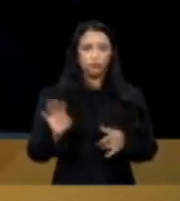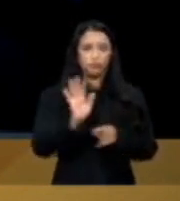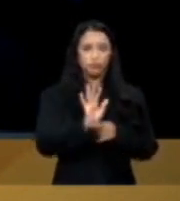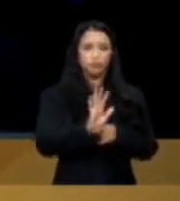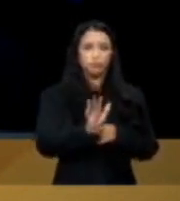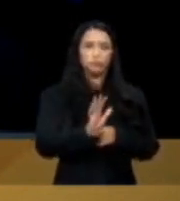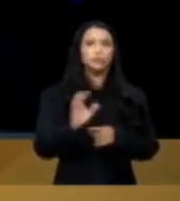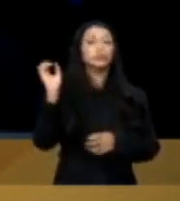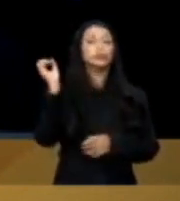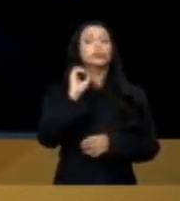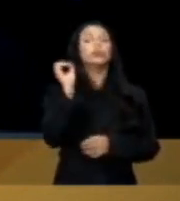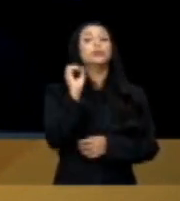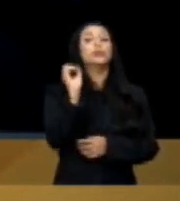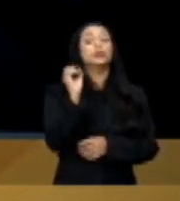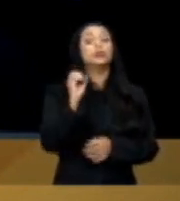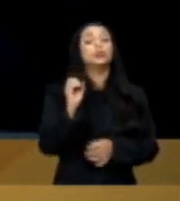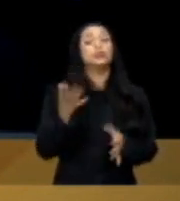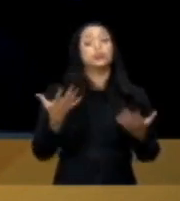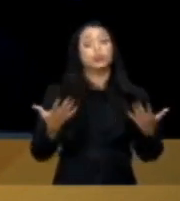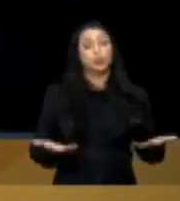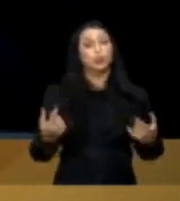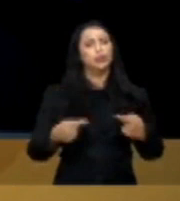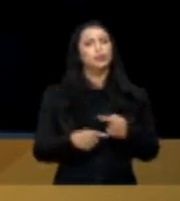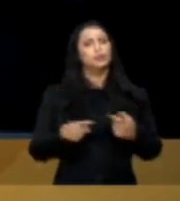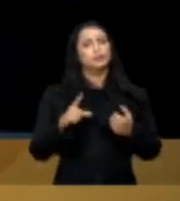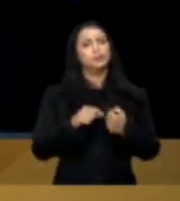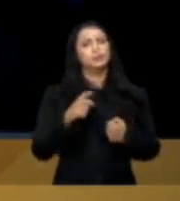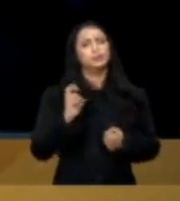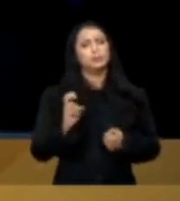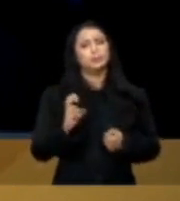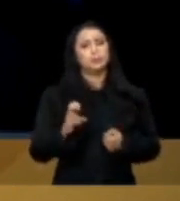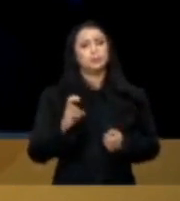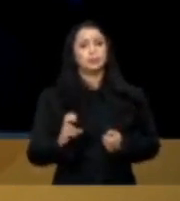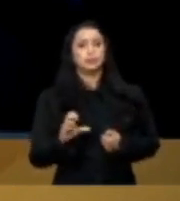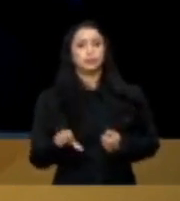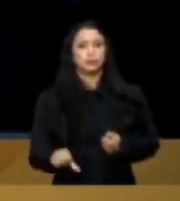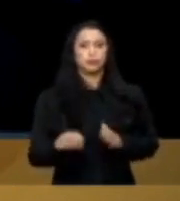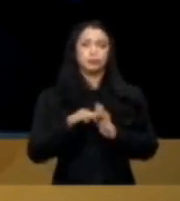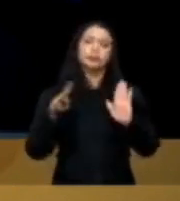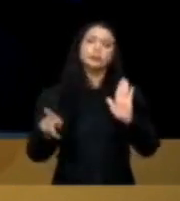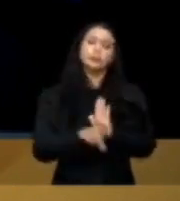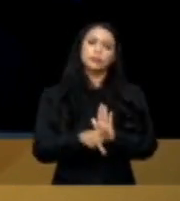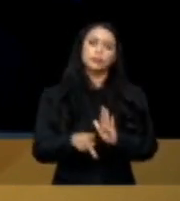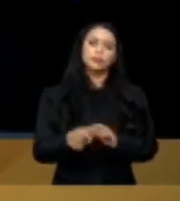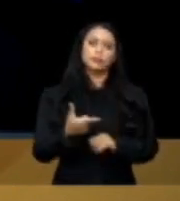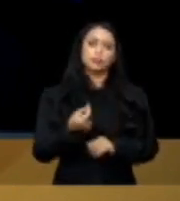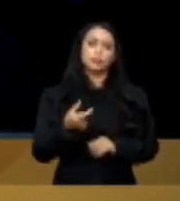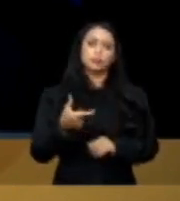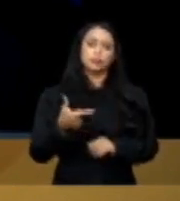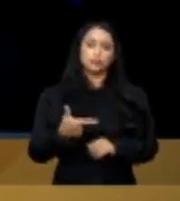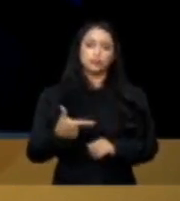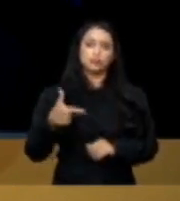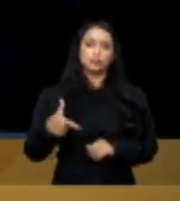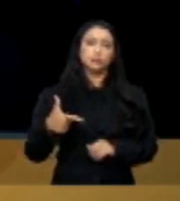Cinematográficas do Estado do Rio Grande do Sul, questionam-se os artigos 55 e 59 da medida provisória